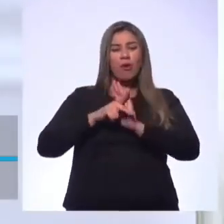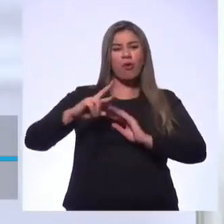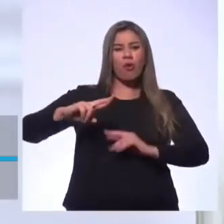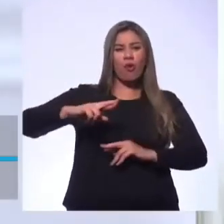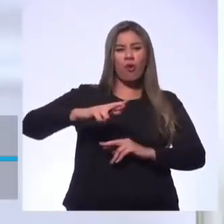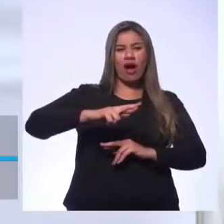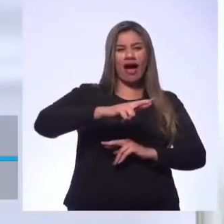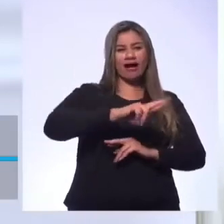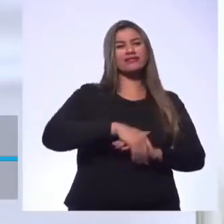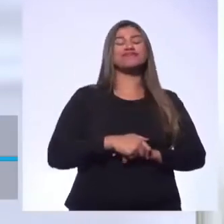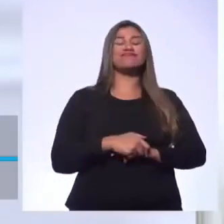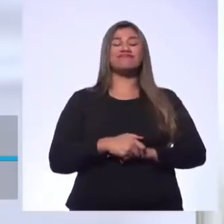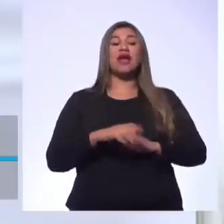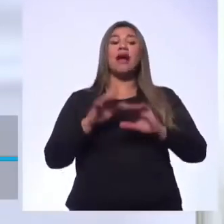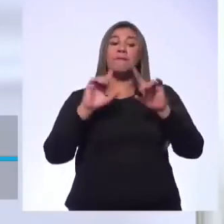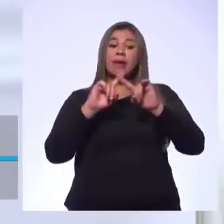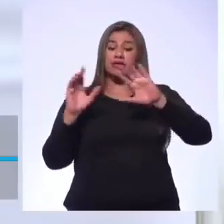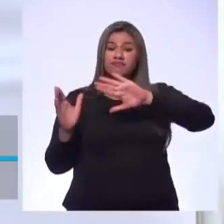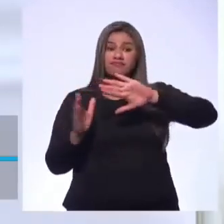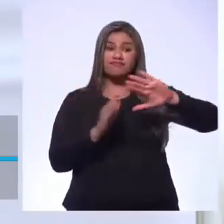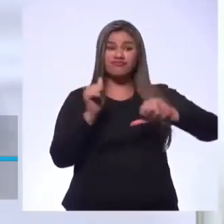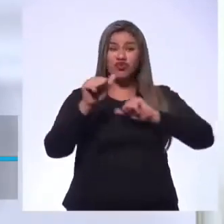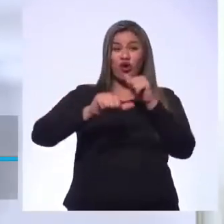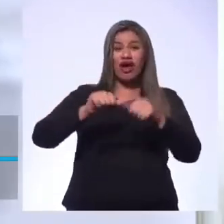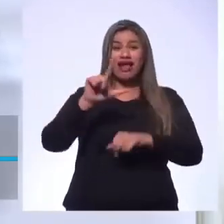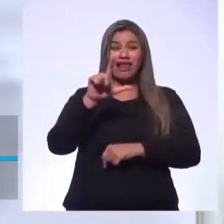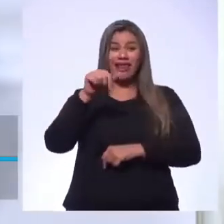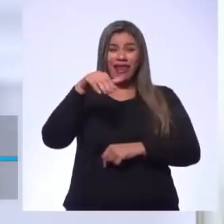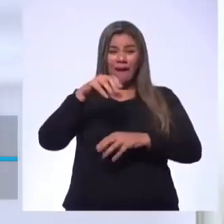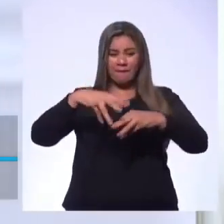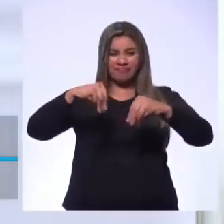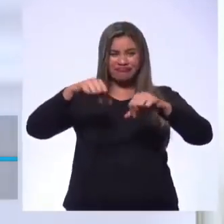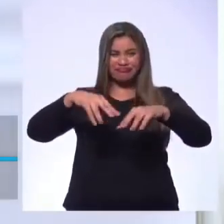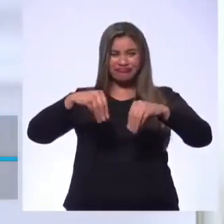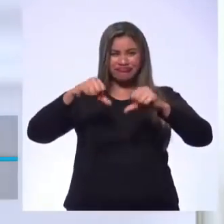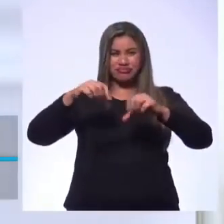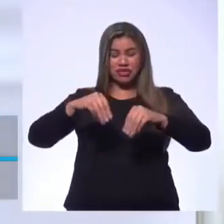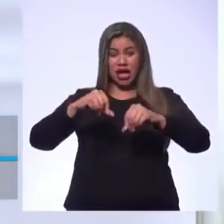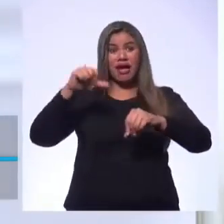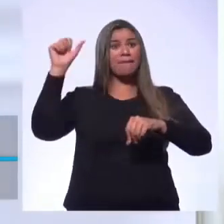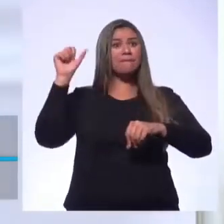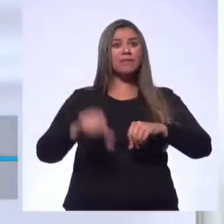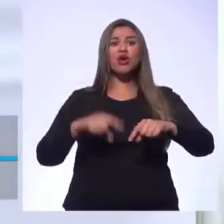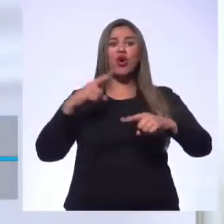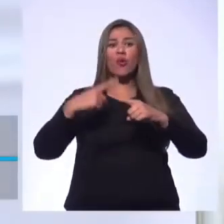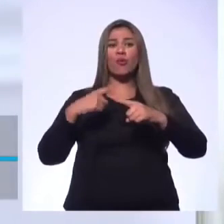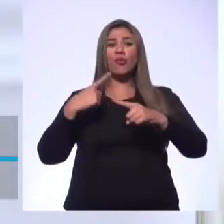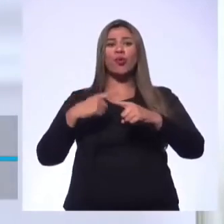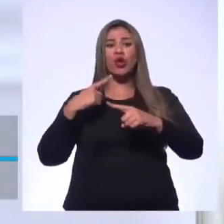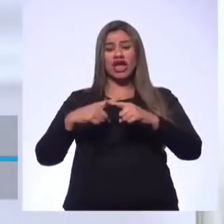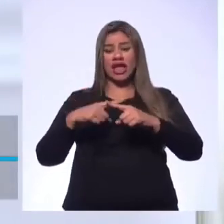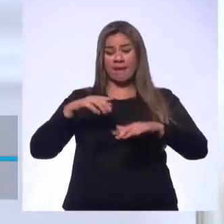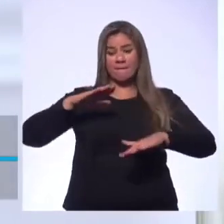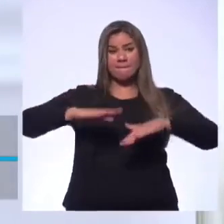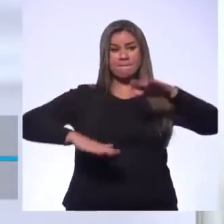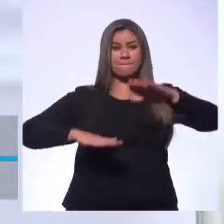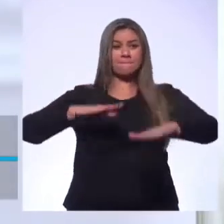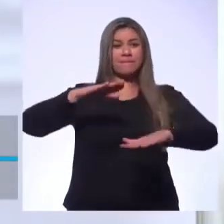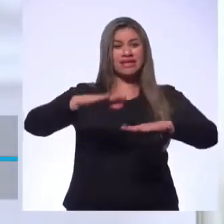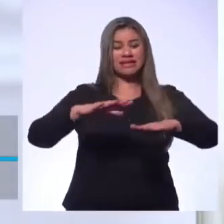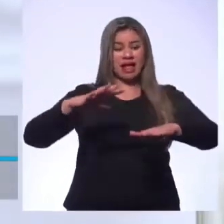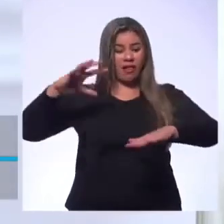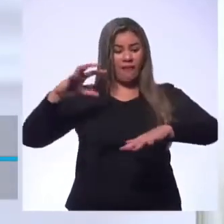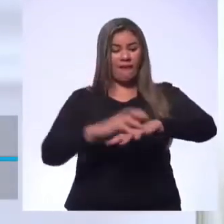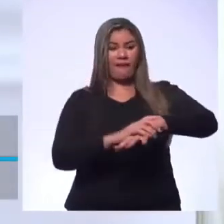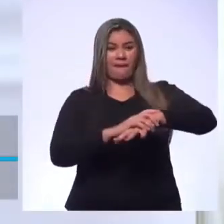e fica lá. Então ela dá mais chance ainda para a bactéria entrar do que a própria água. Tá? Então às vezes a gente fala da água e esquece da lama. Tá? E o que